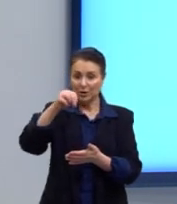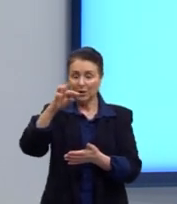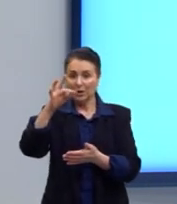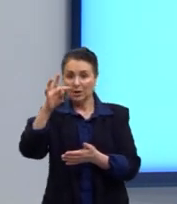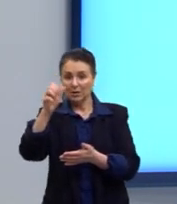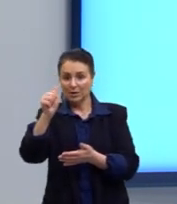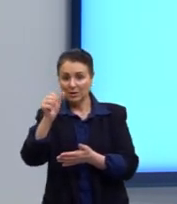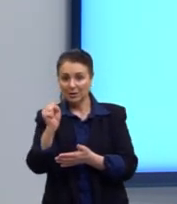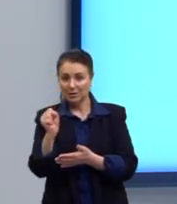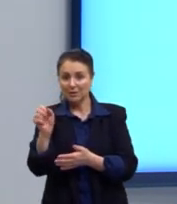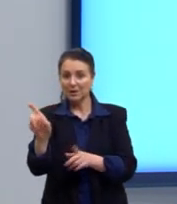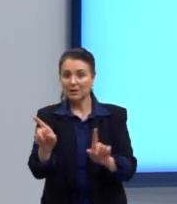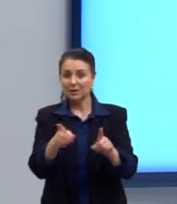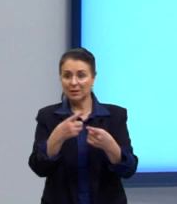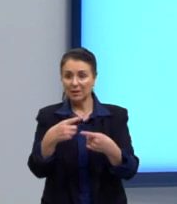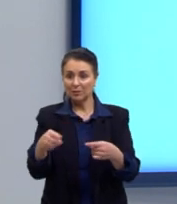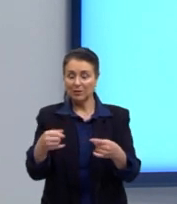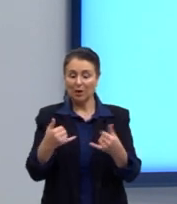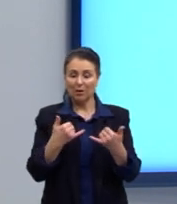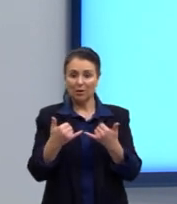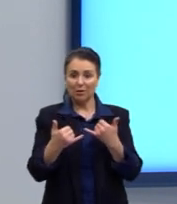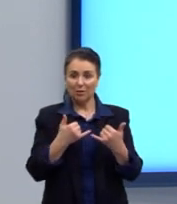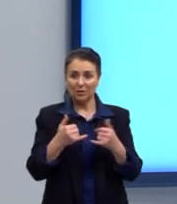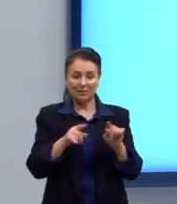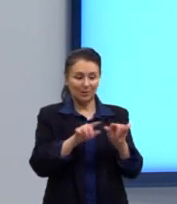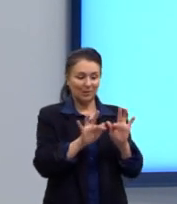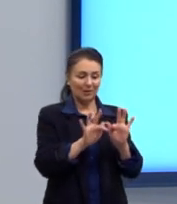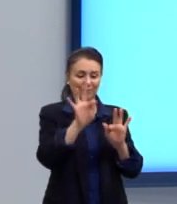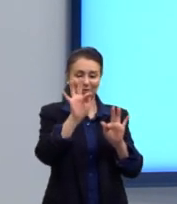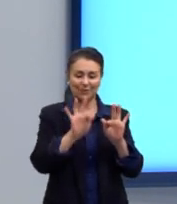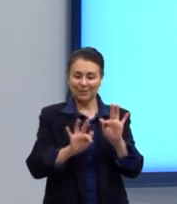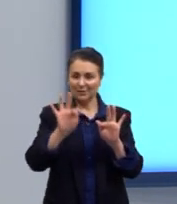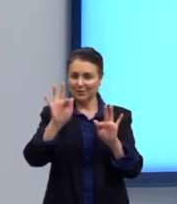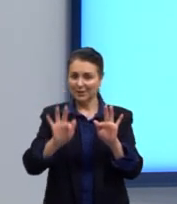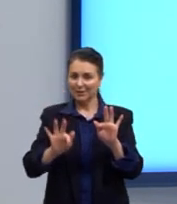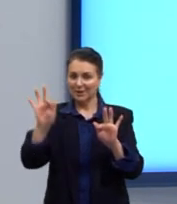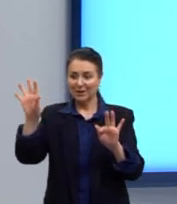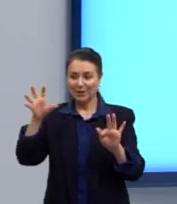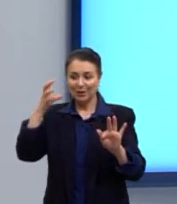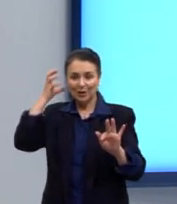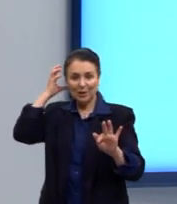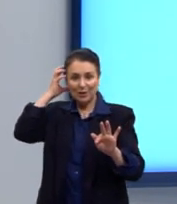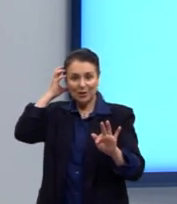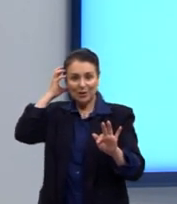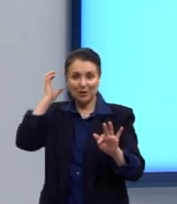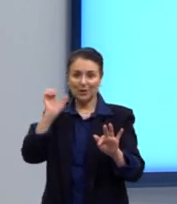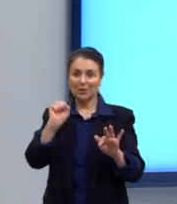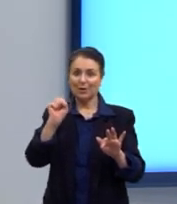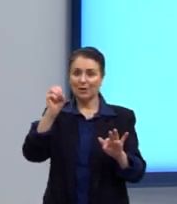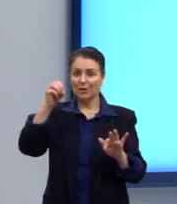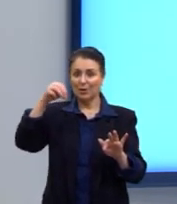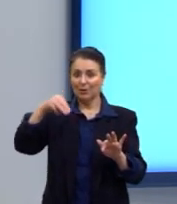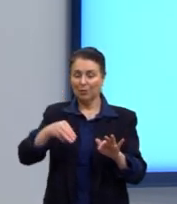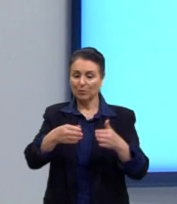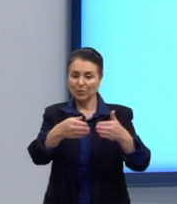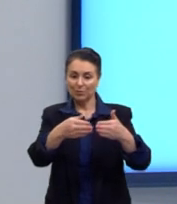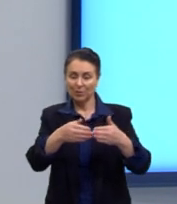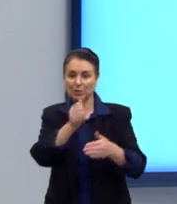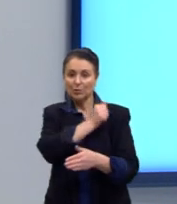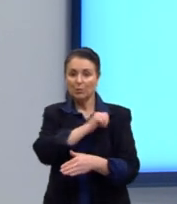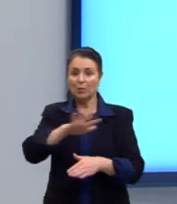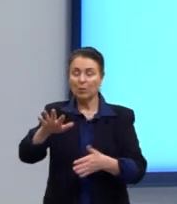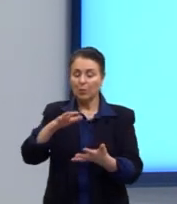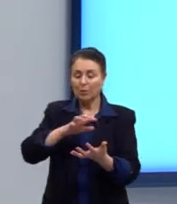e eu trouxe aqui né o exemplo dessas frequências sonoras a gente poderia pedir que o aluno